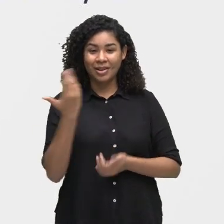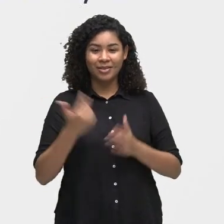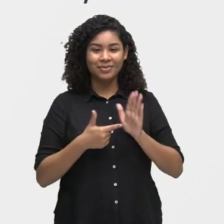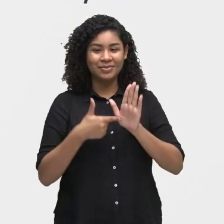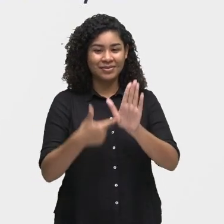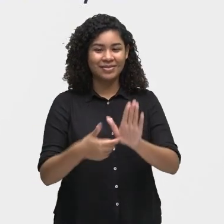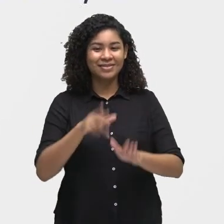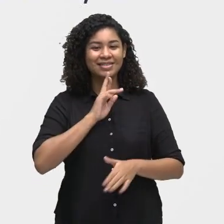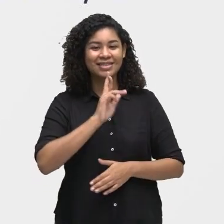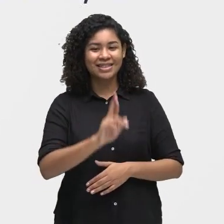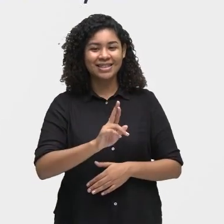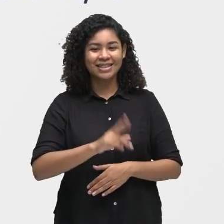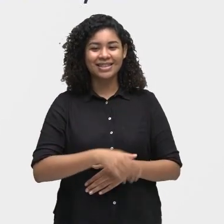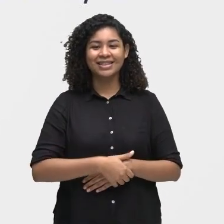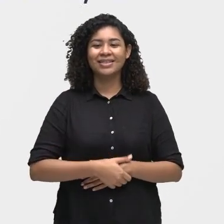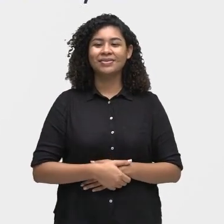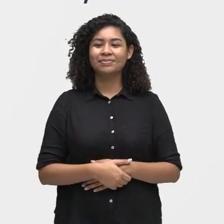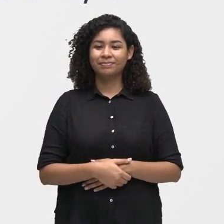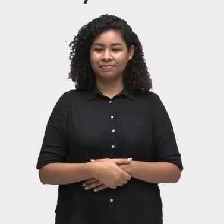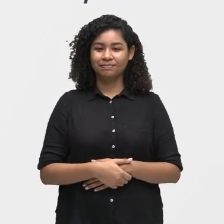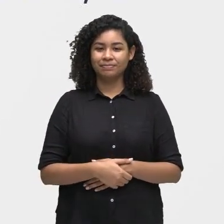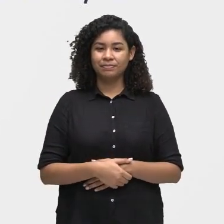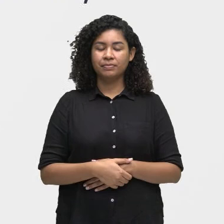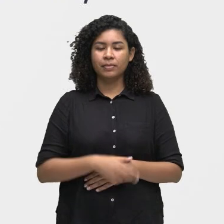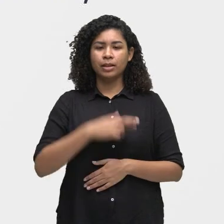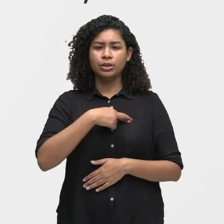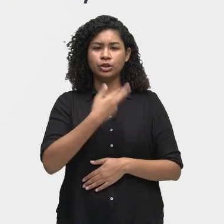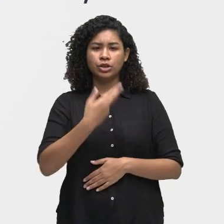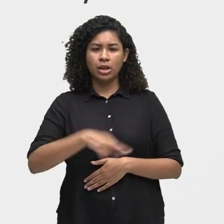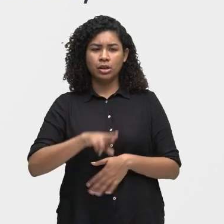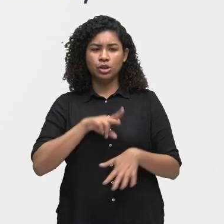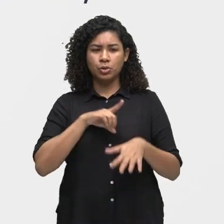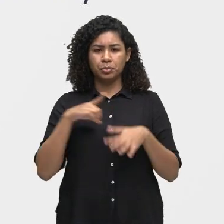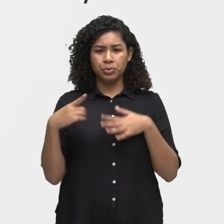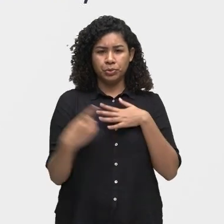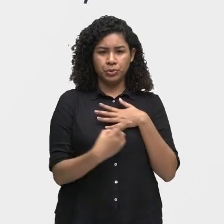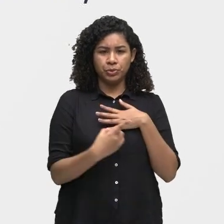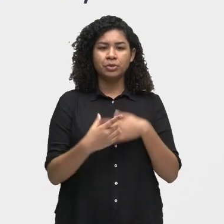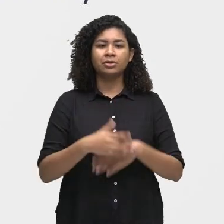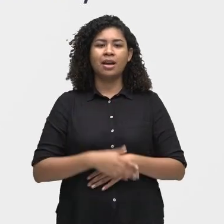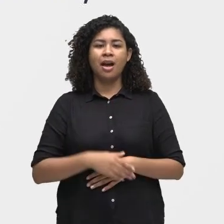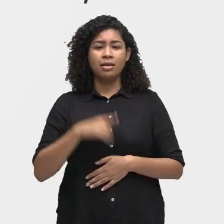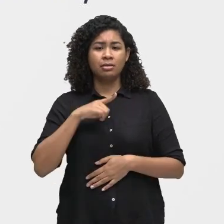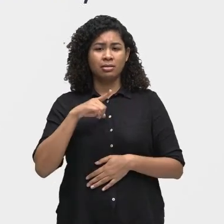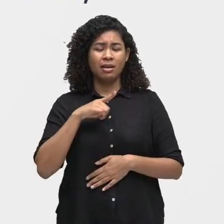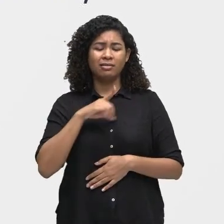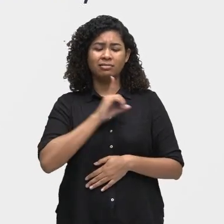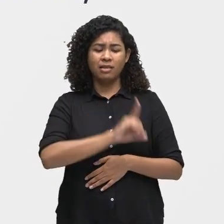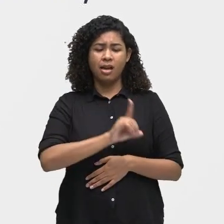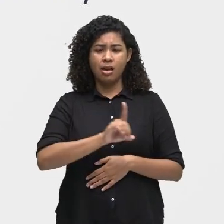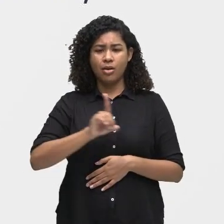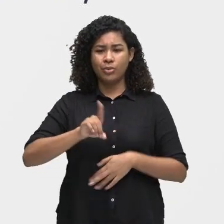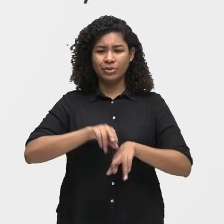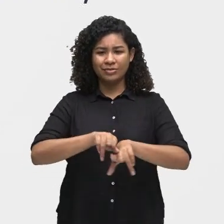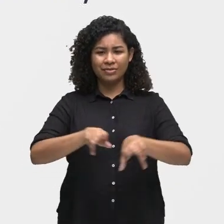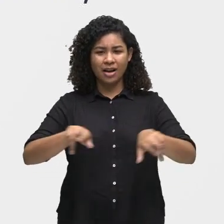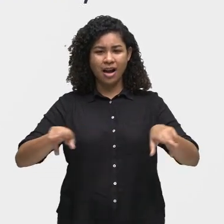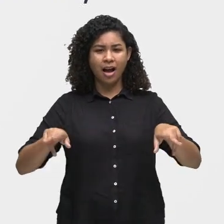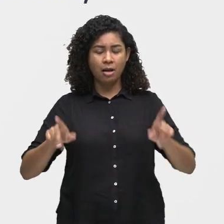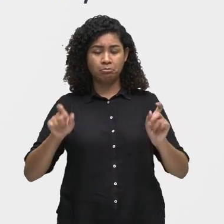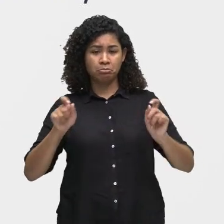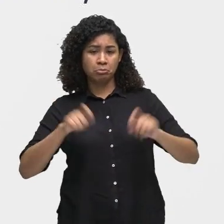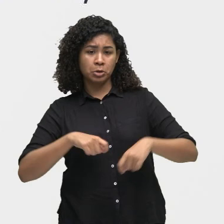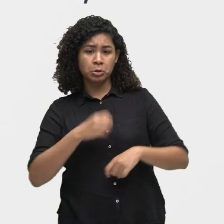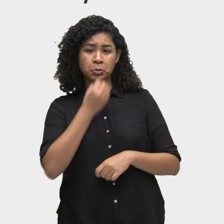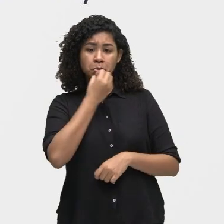1? Bem, nas religiões politeístas, há inúmeros deuses que poderiam ser